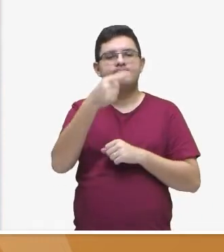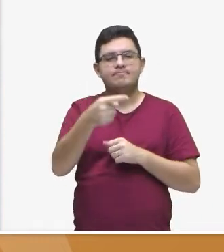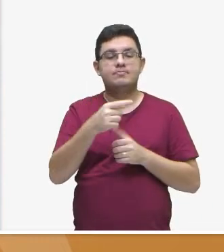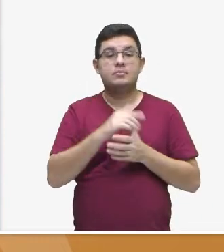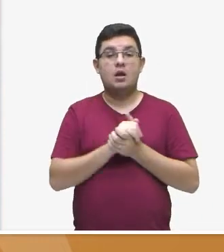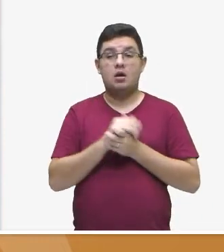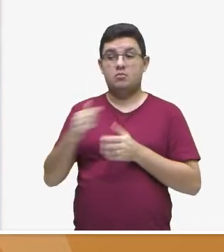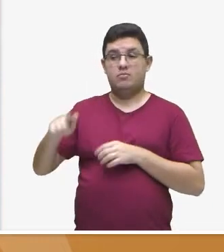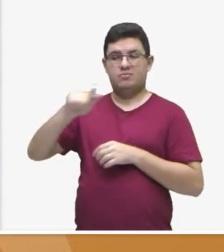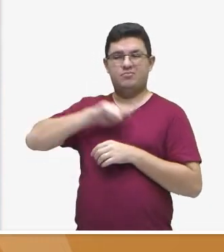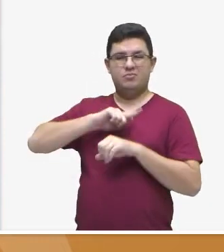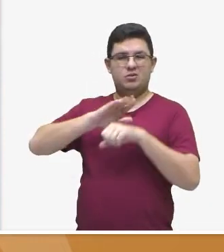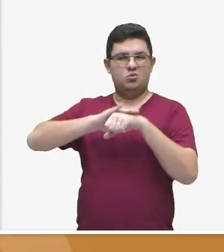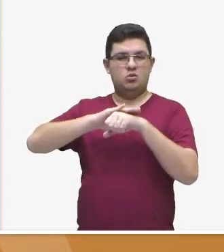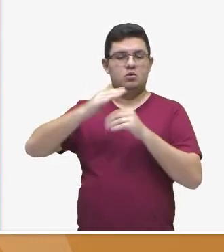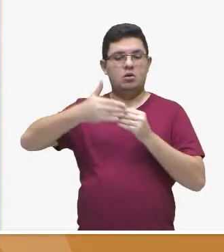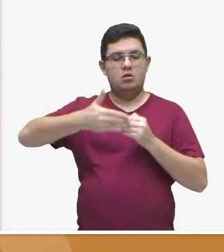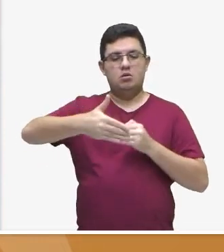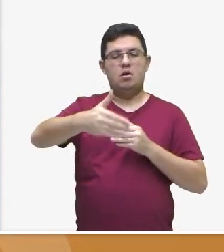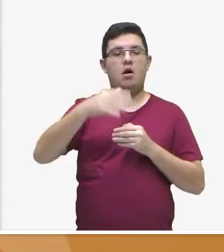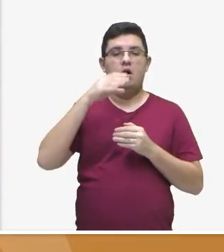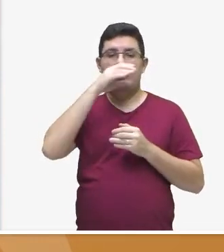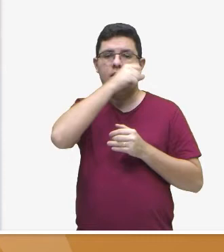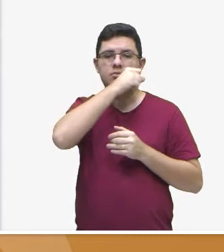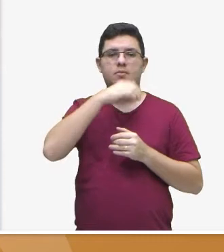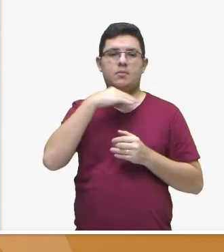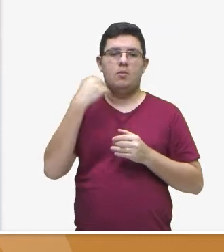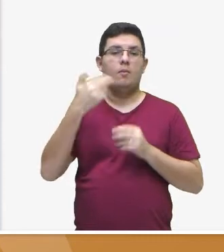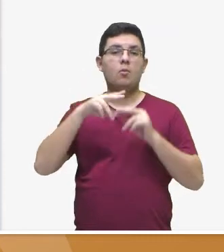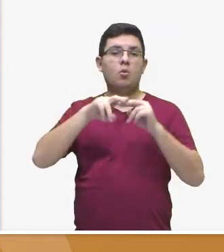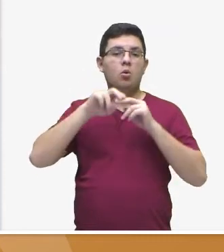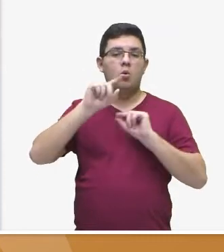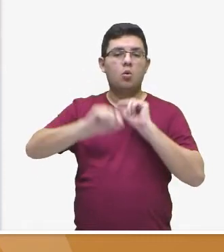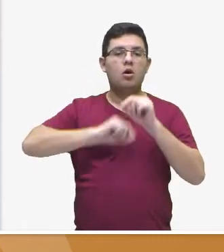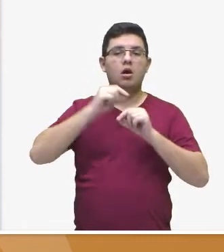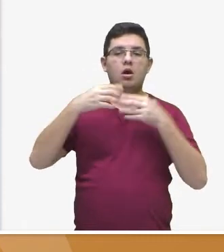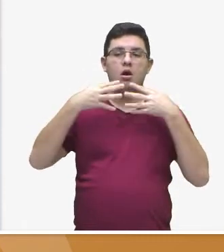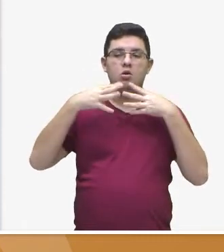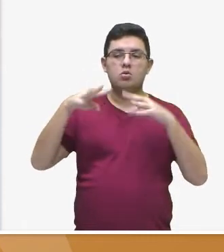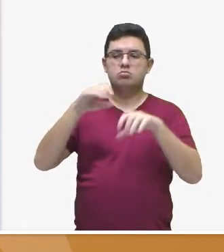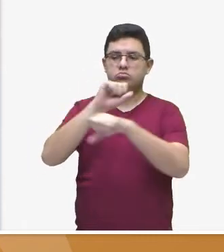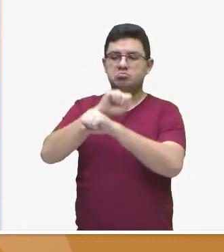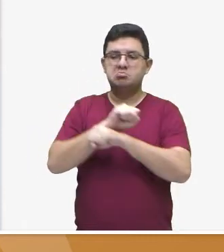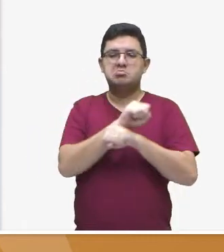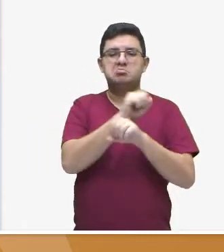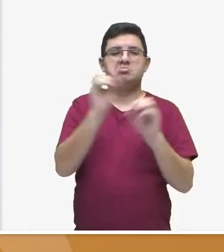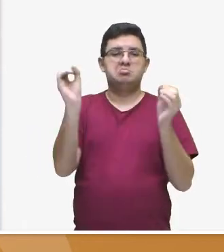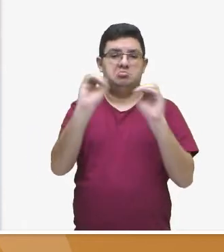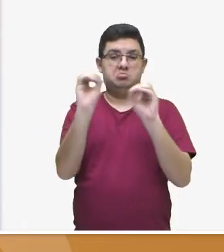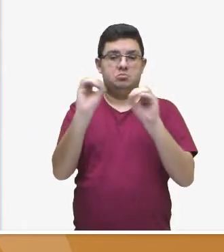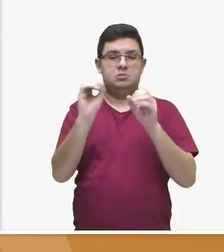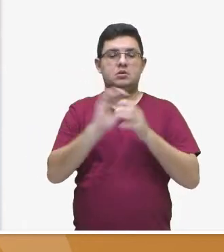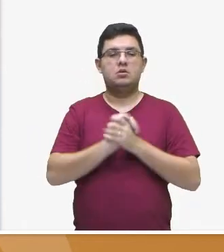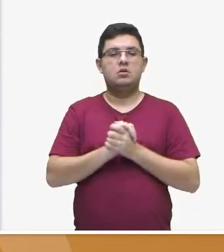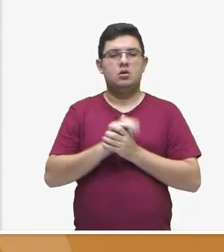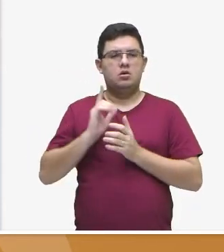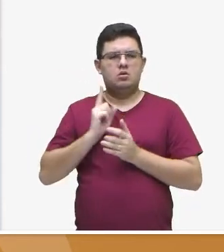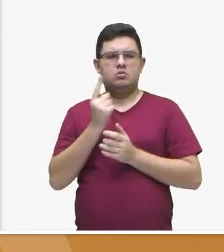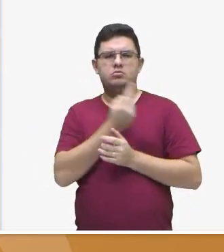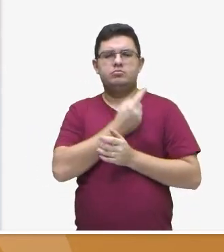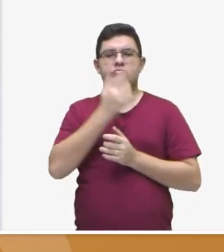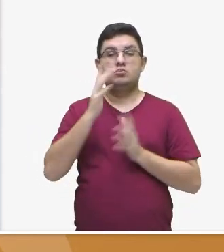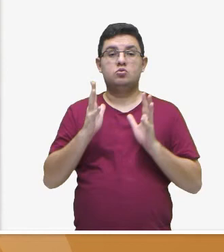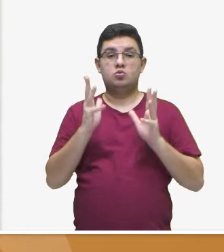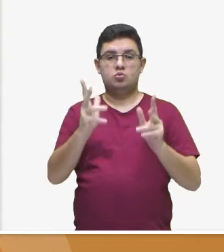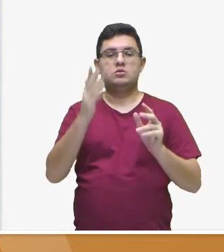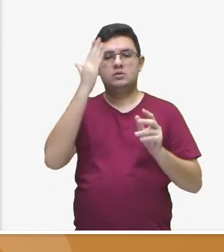pegavam doenças, eles morriam, porque não tinham anticorpos para combater. Todos nós sabemos, hoje a gente toma vacina, não é